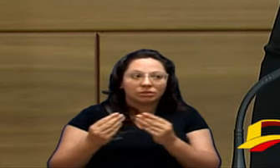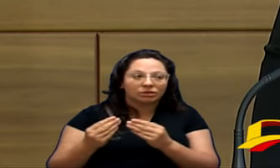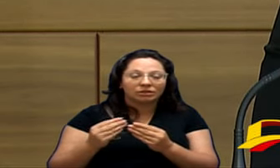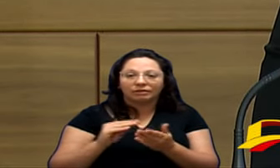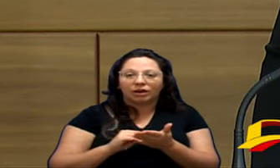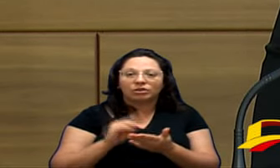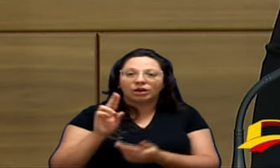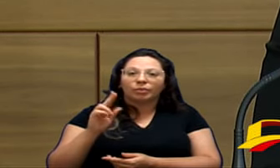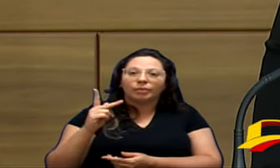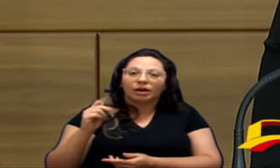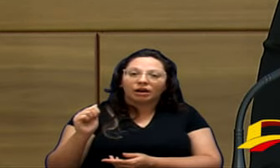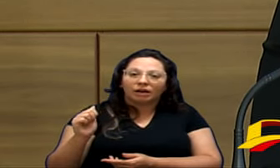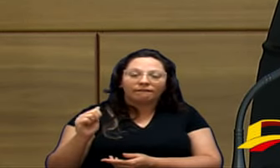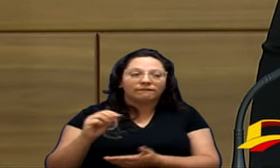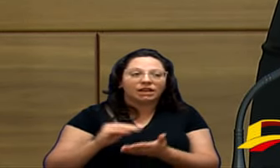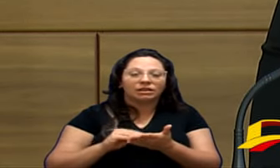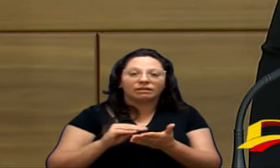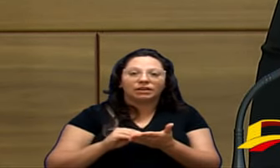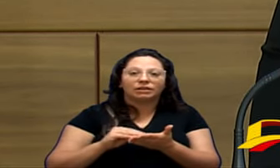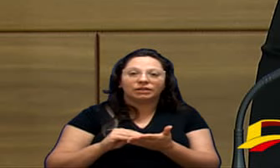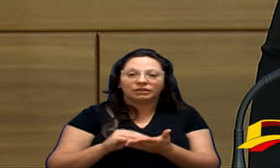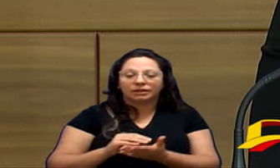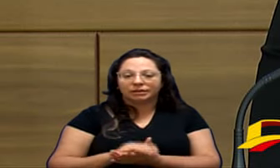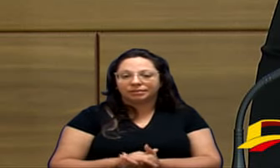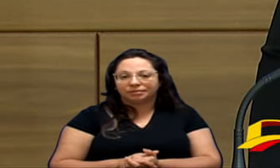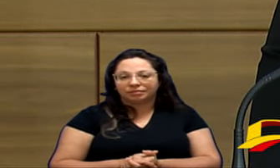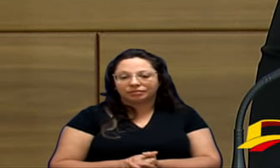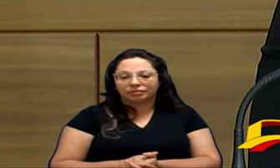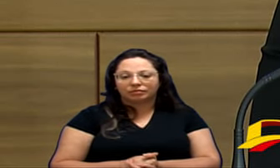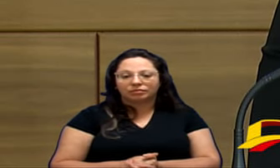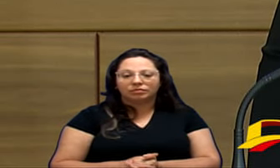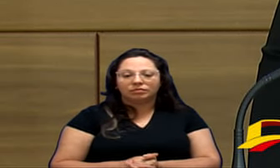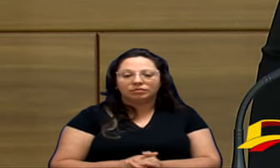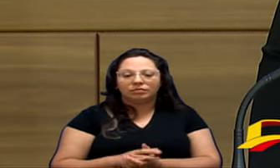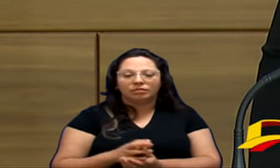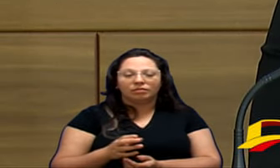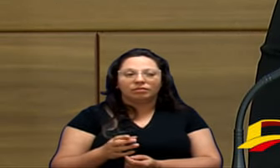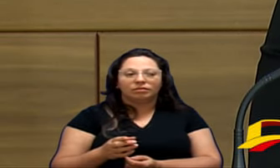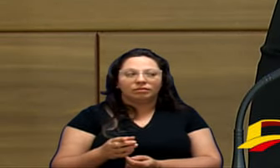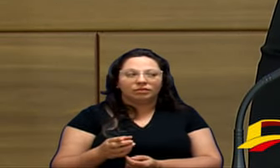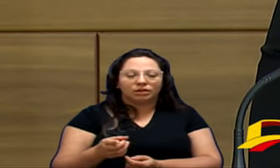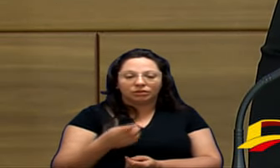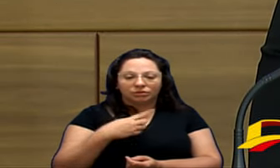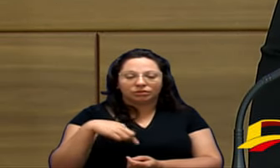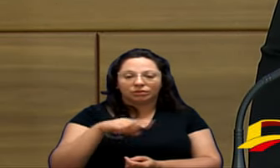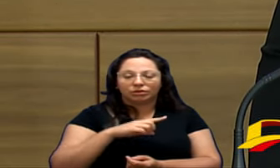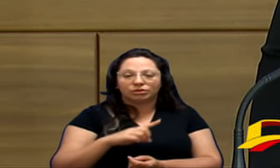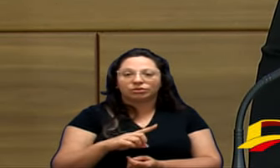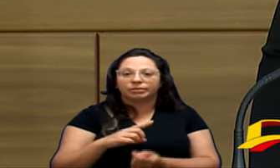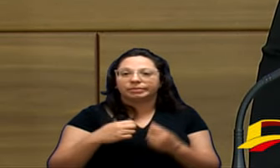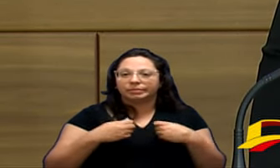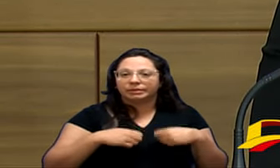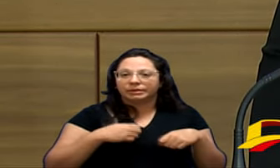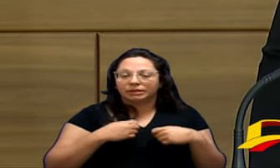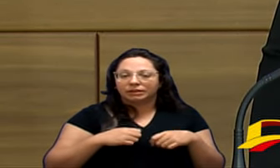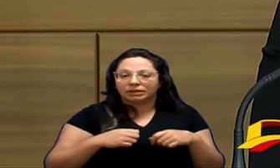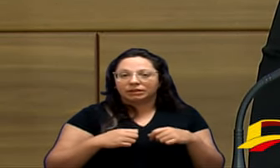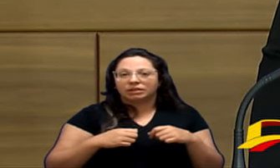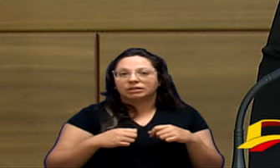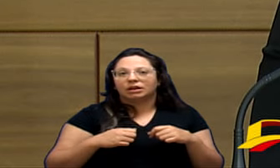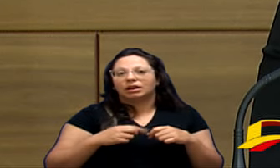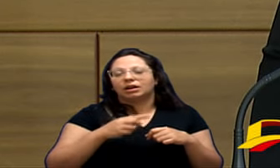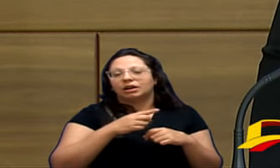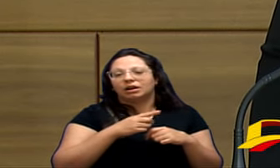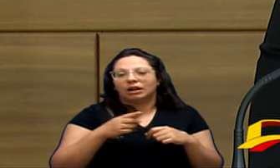UPA eh o nosso efetivo ele é muito aqué né da da das ocorrências que podem vir